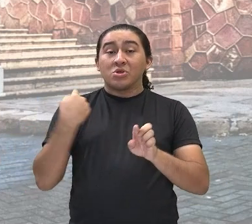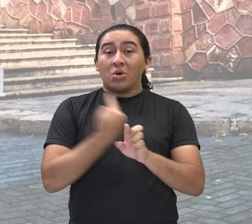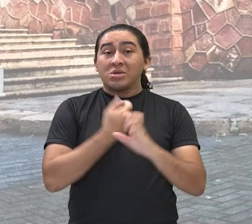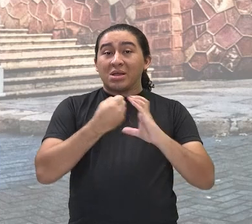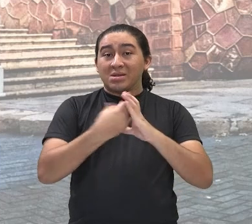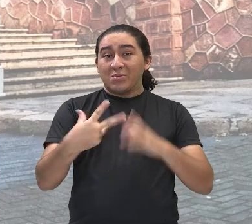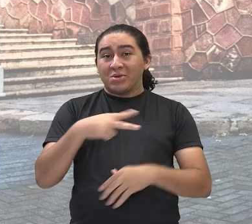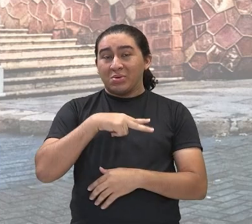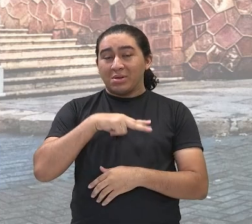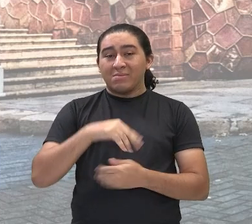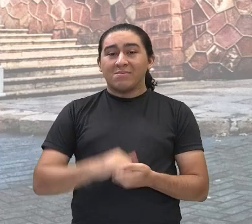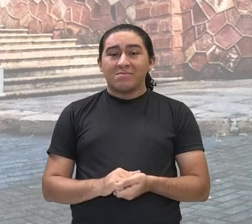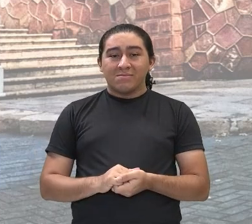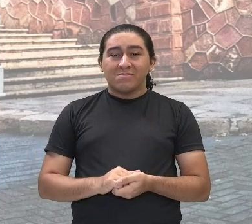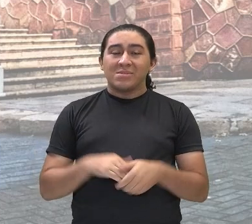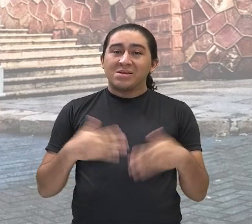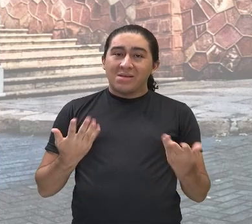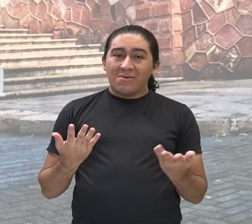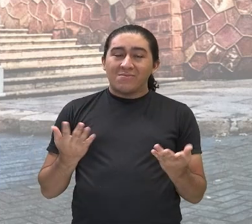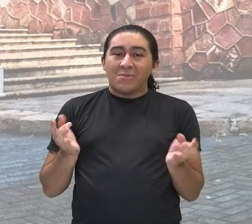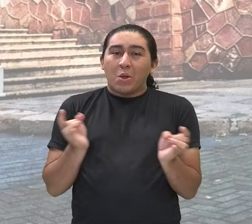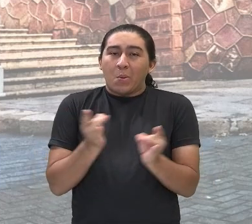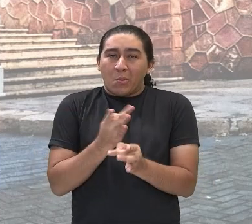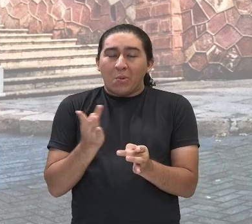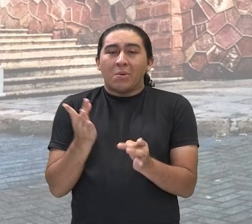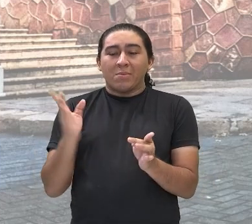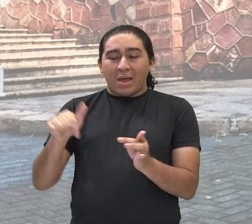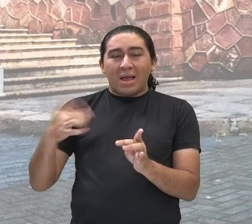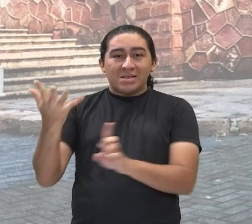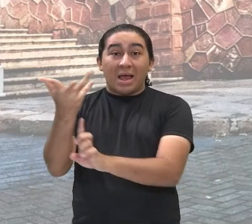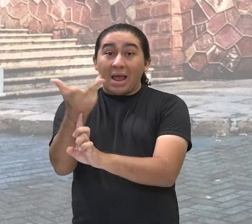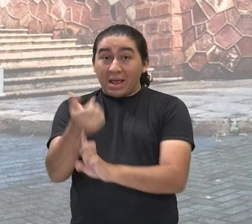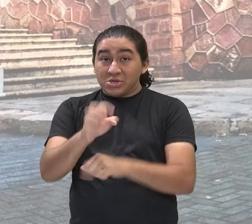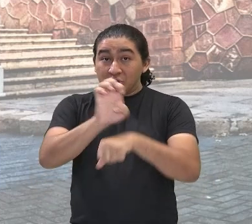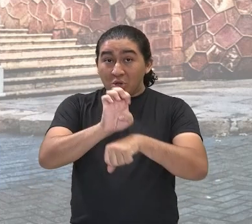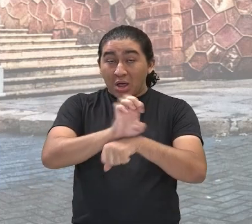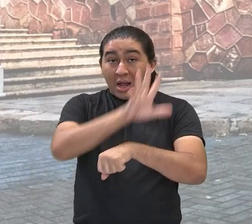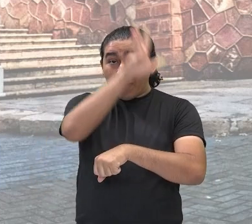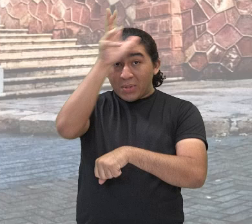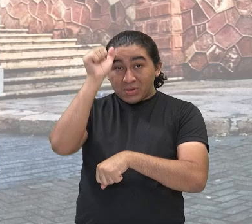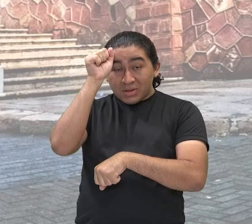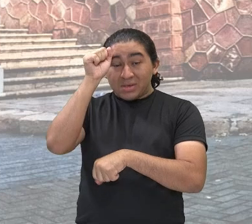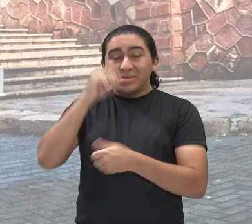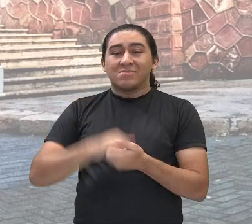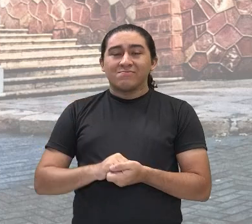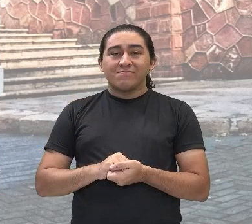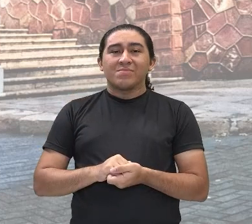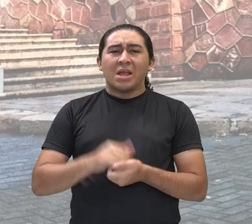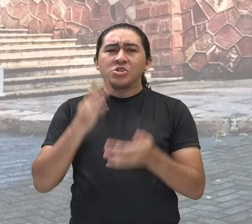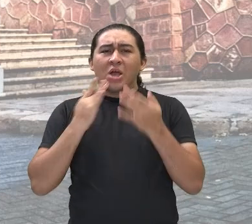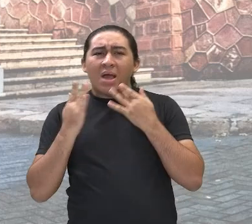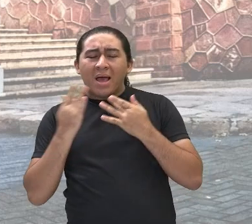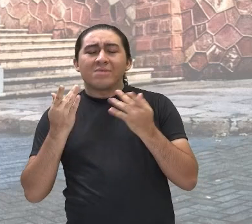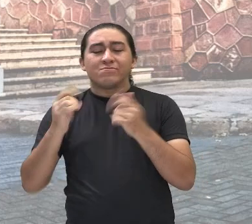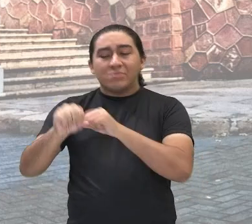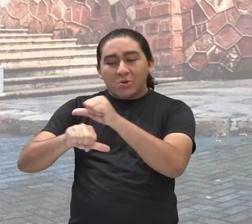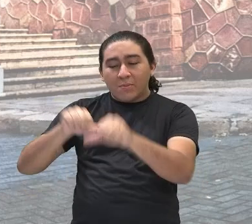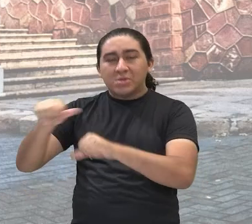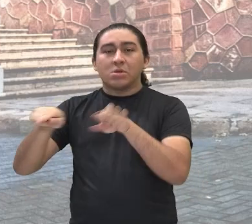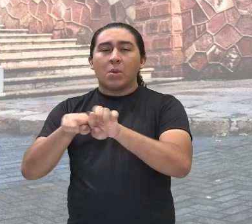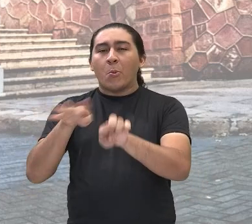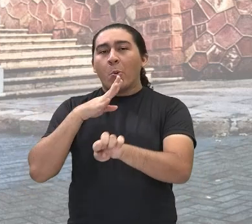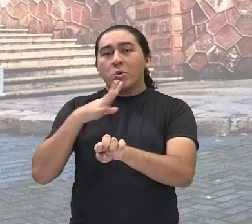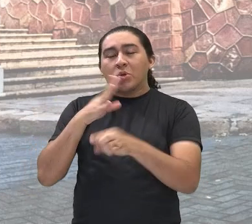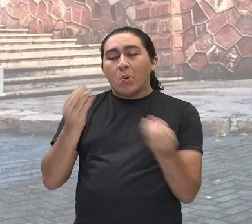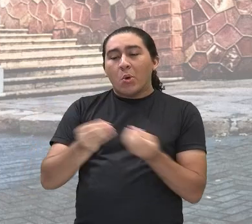Assim, ficamos com a nossa arte amazonense, com dança, teatro e conhecendo um pouco de como